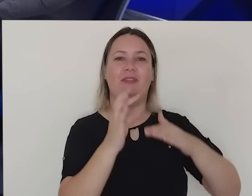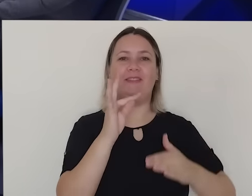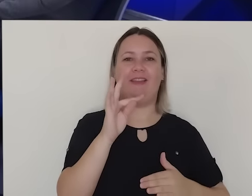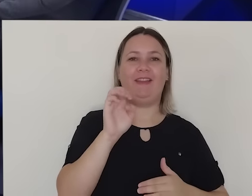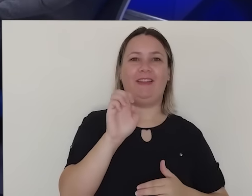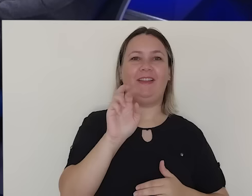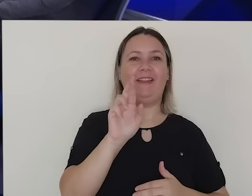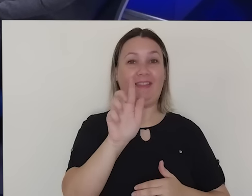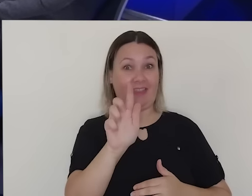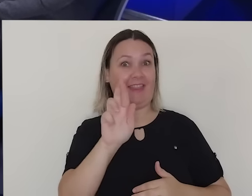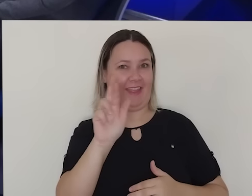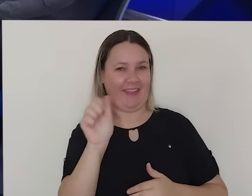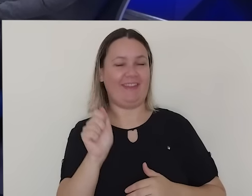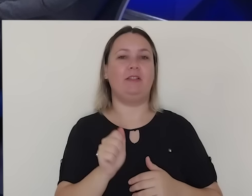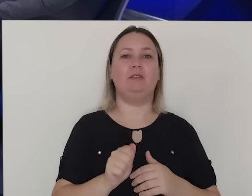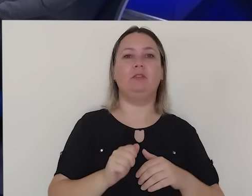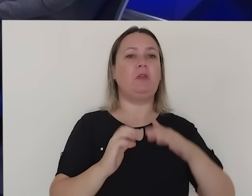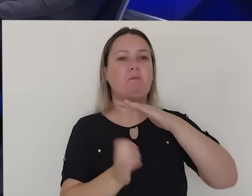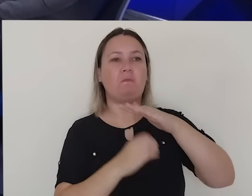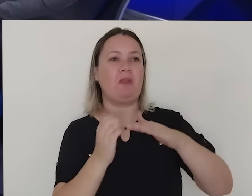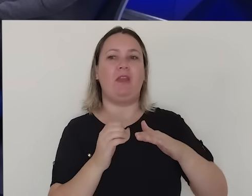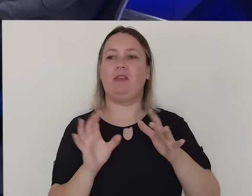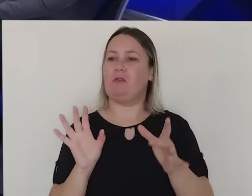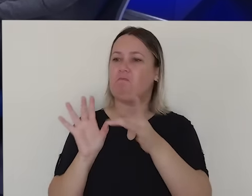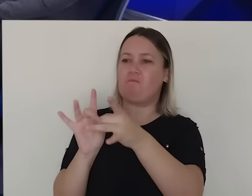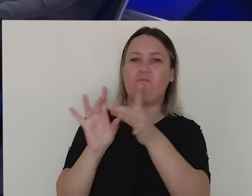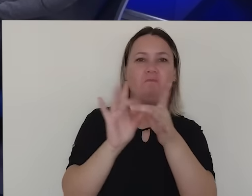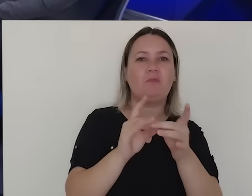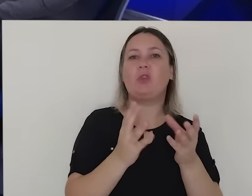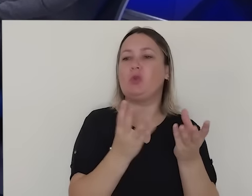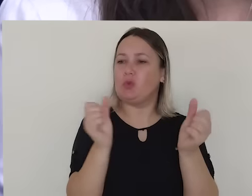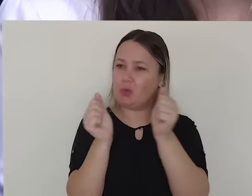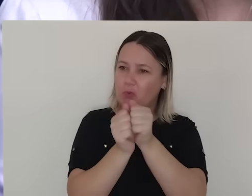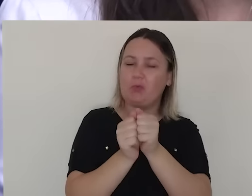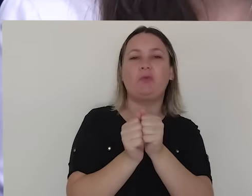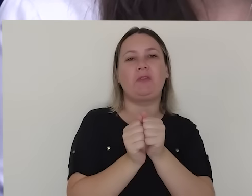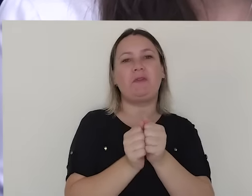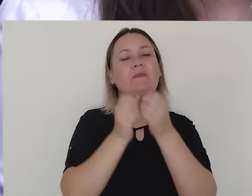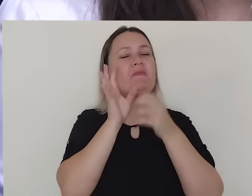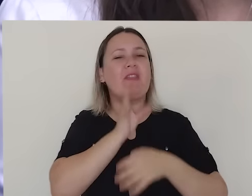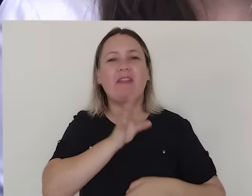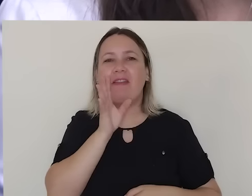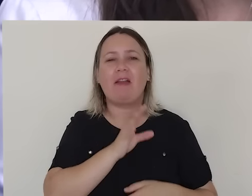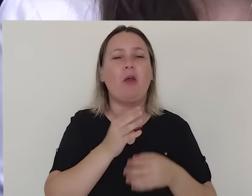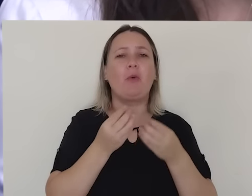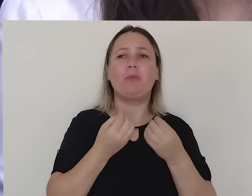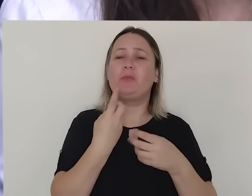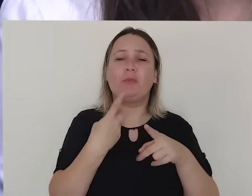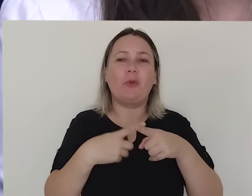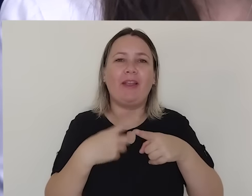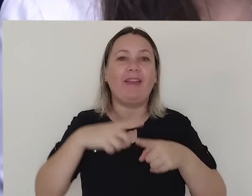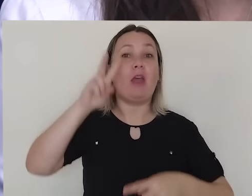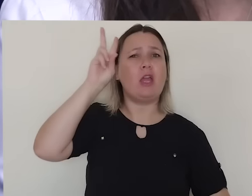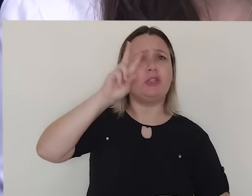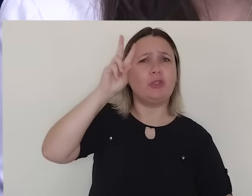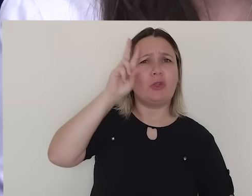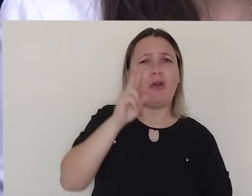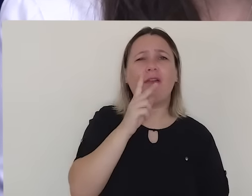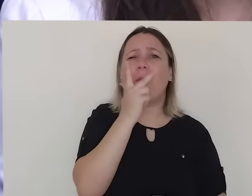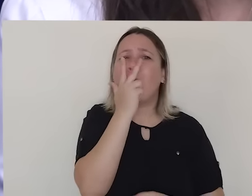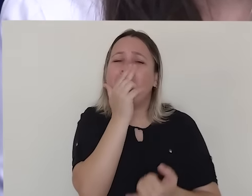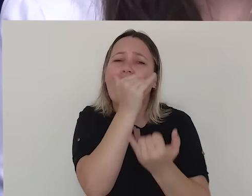também tá com grandes empresas né como a Leroi e a biid e é muito legal ver como as histórias são parecidas né a gente conversava um pouquinho antes